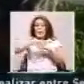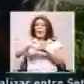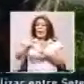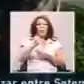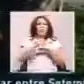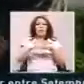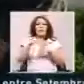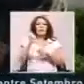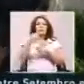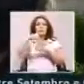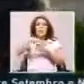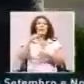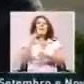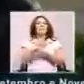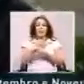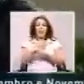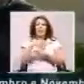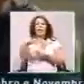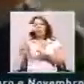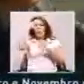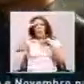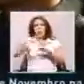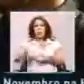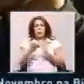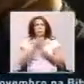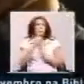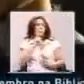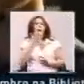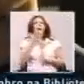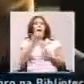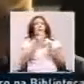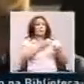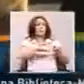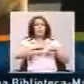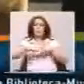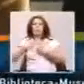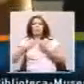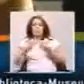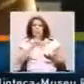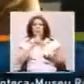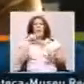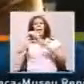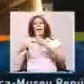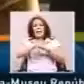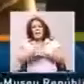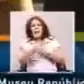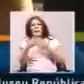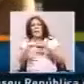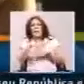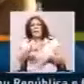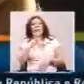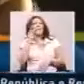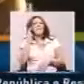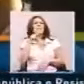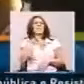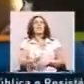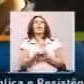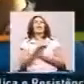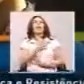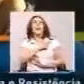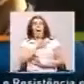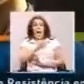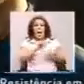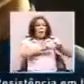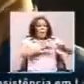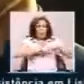vida académica? Não, há muitas formas de uma pessoa se integrar na vida académica e há todo um conjunto de atividades académicas